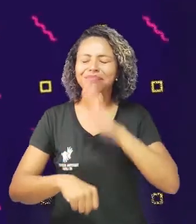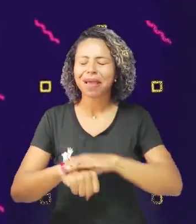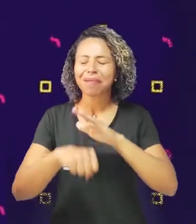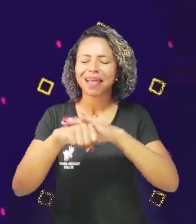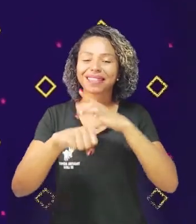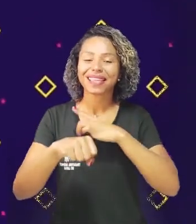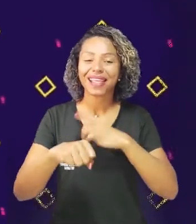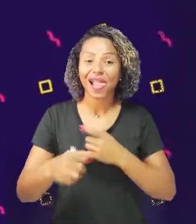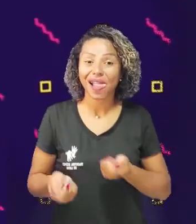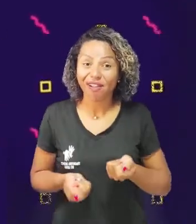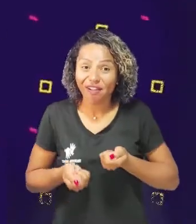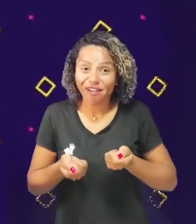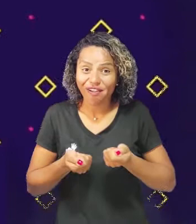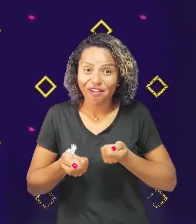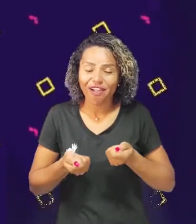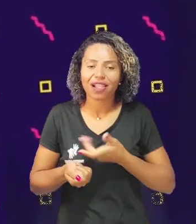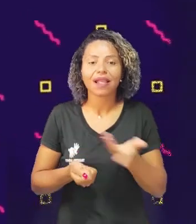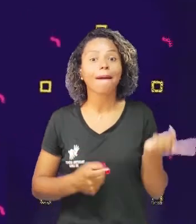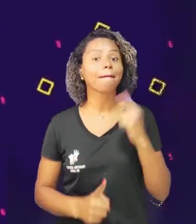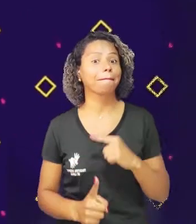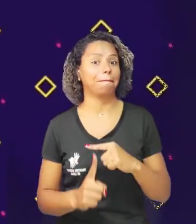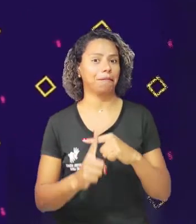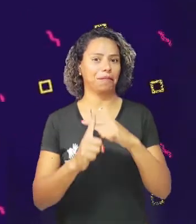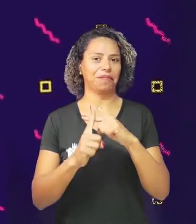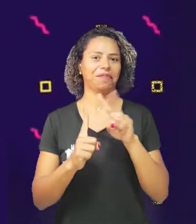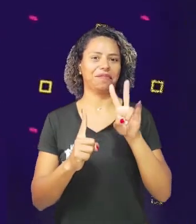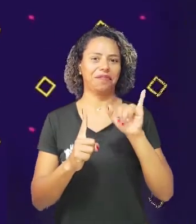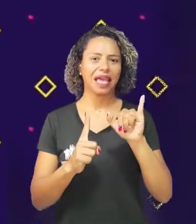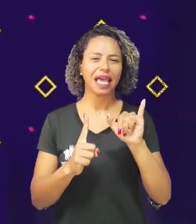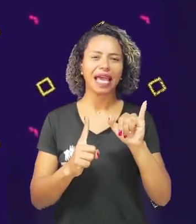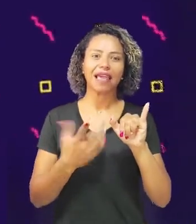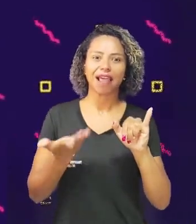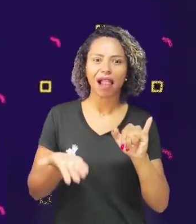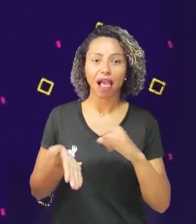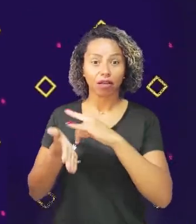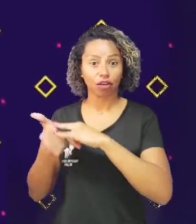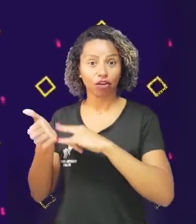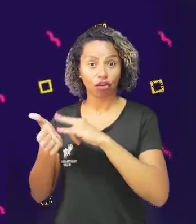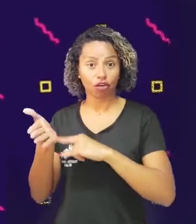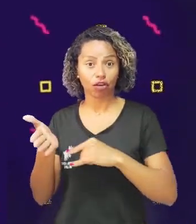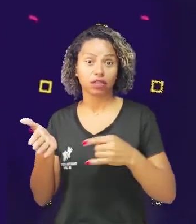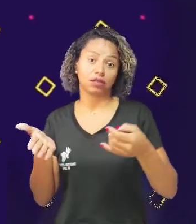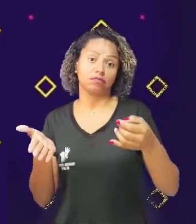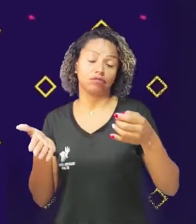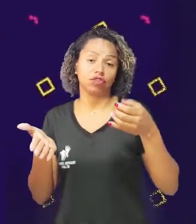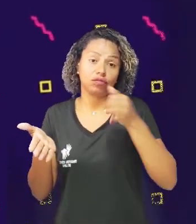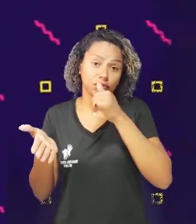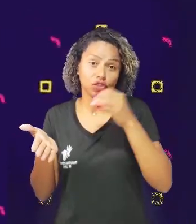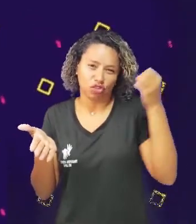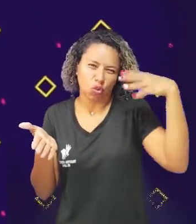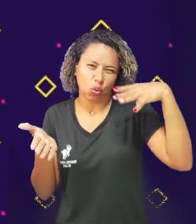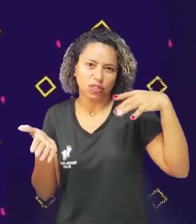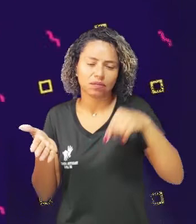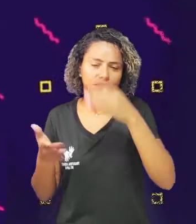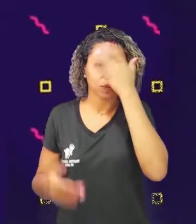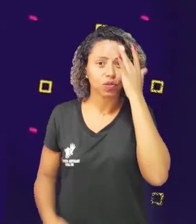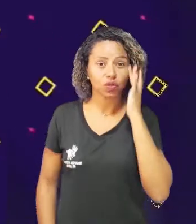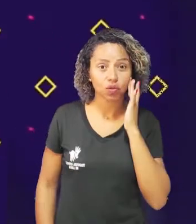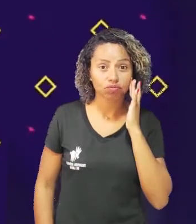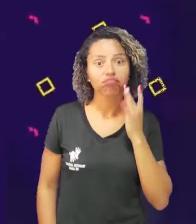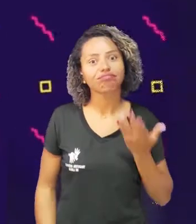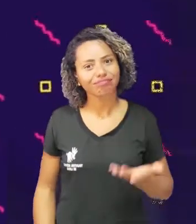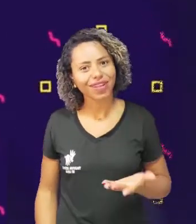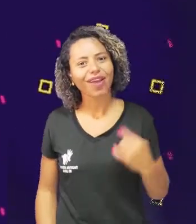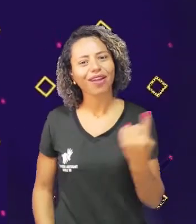aprender a economizar mais energia. Isso terá um impacto positivo na conta de luz dessas pessoas. E,